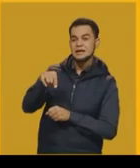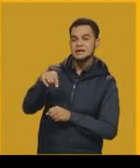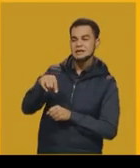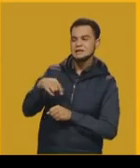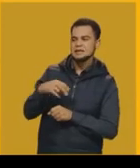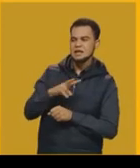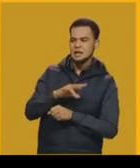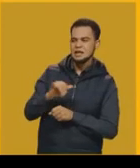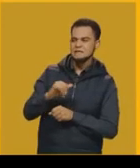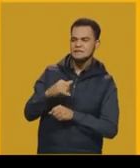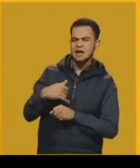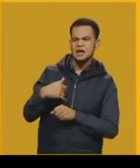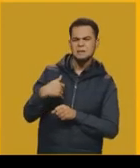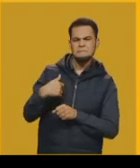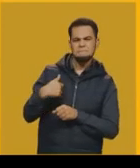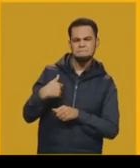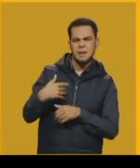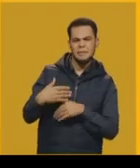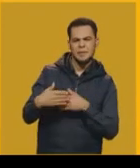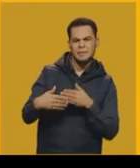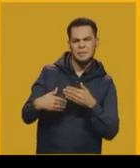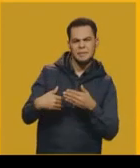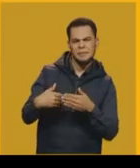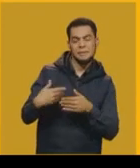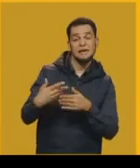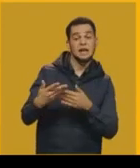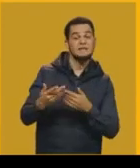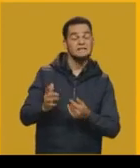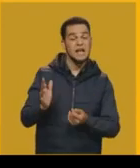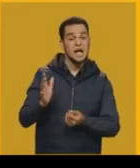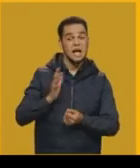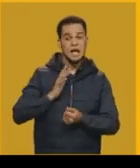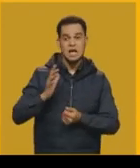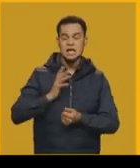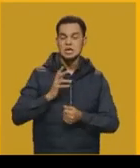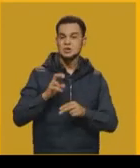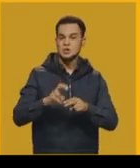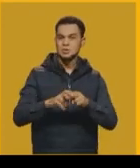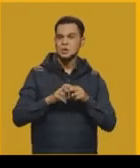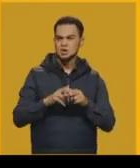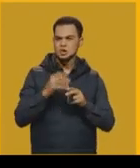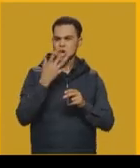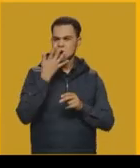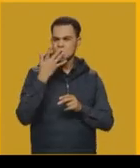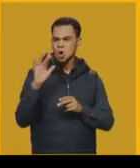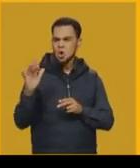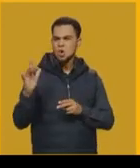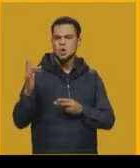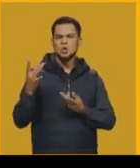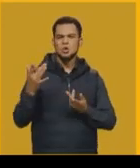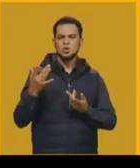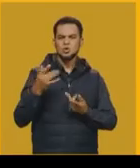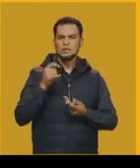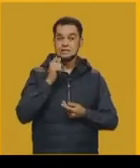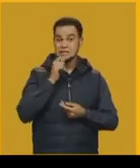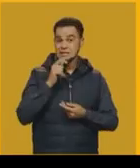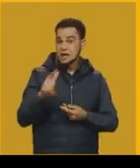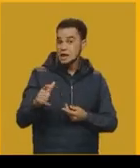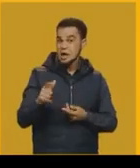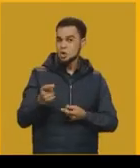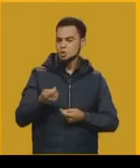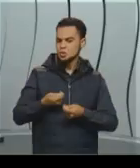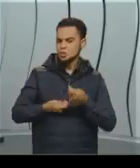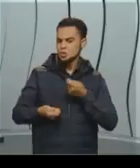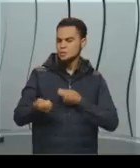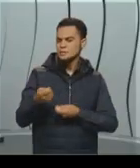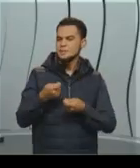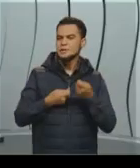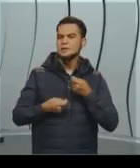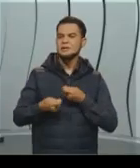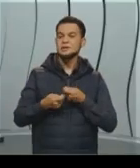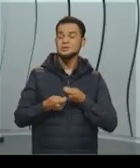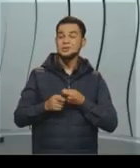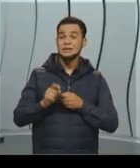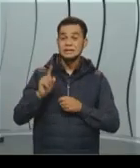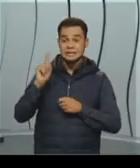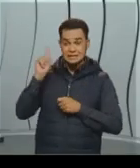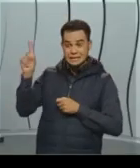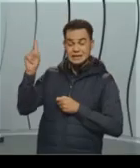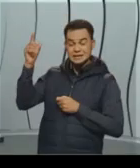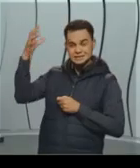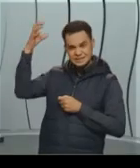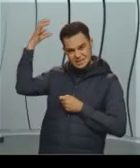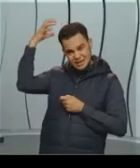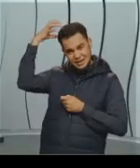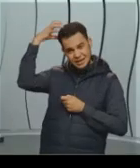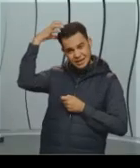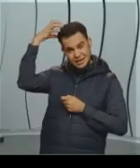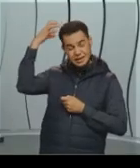enriquecer muito através do ouro, do sal, né, do comércio. E a figura dele, ela se torna